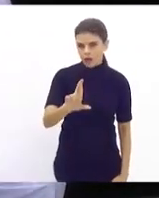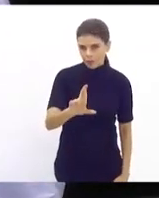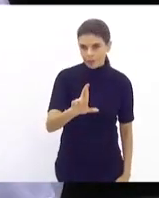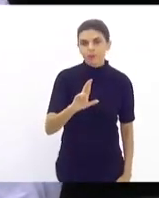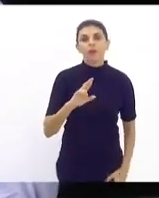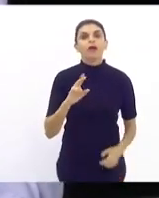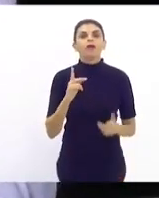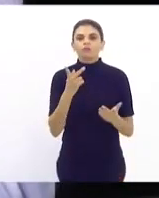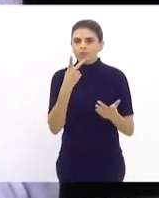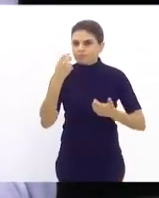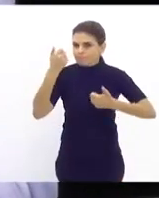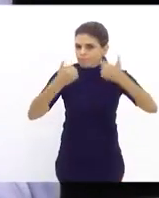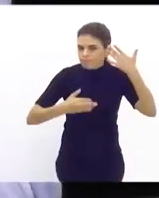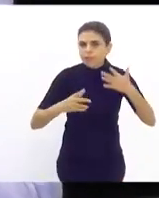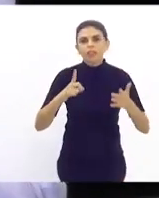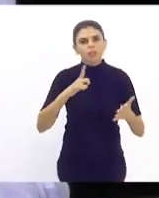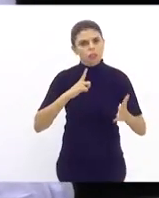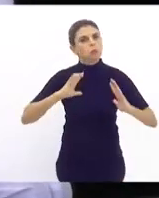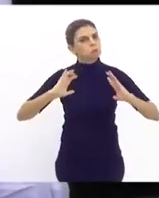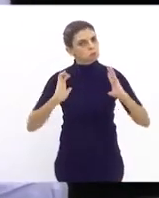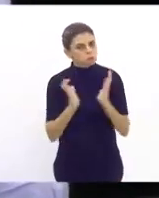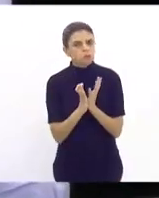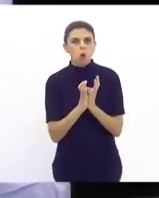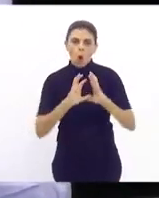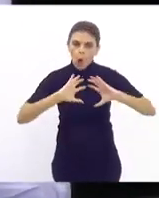mas poderia acrescentar numa comissão depois,